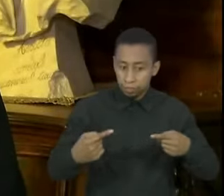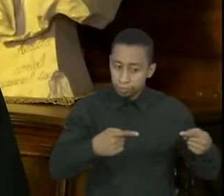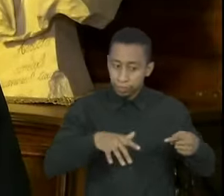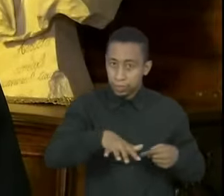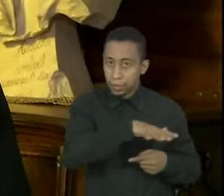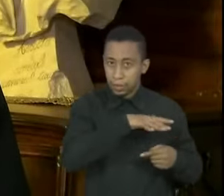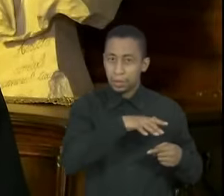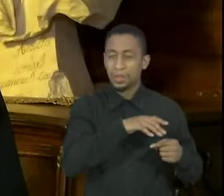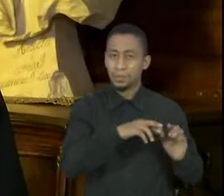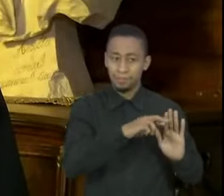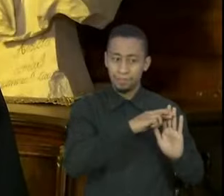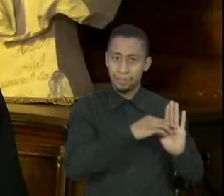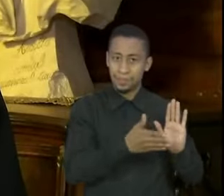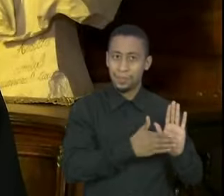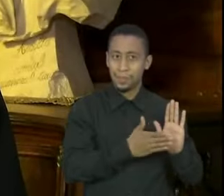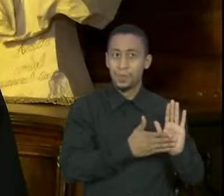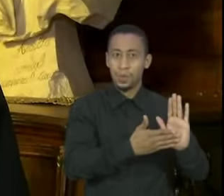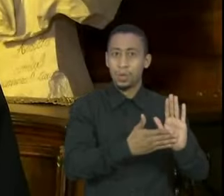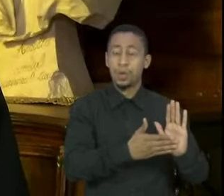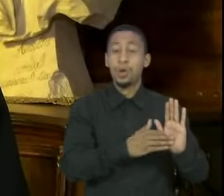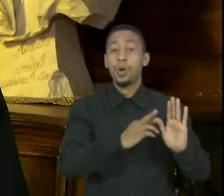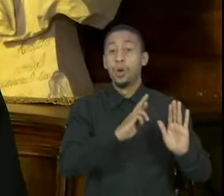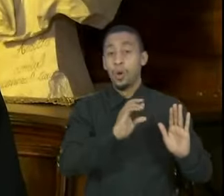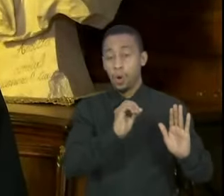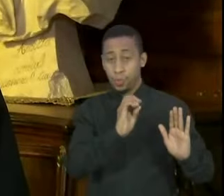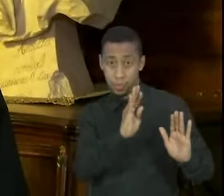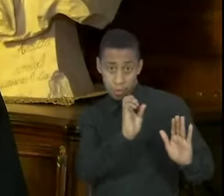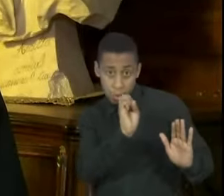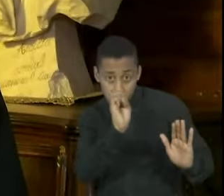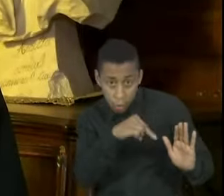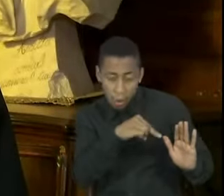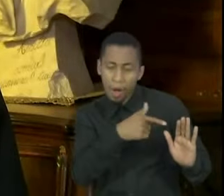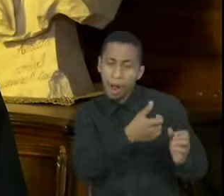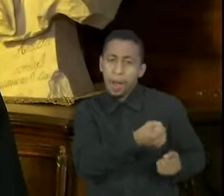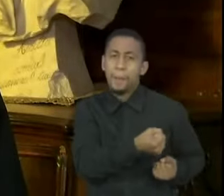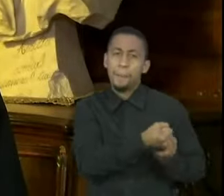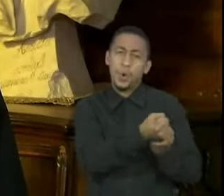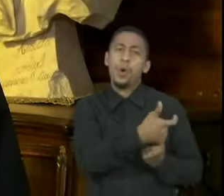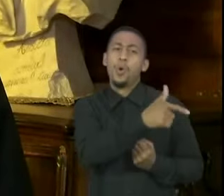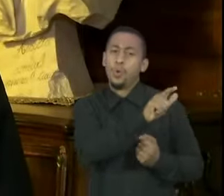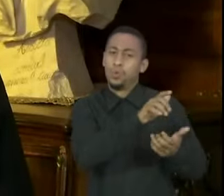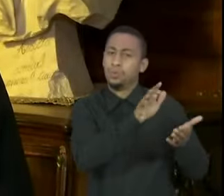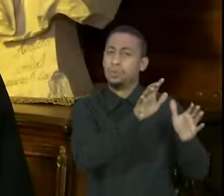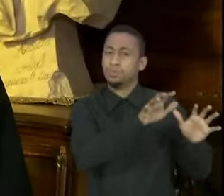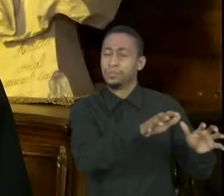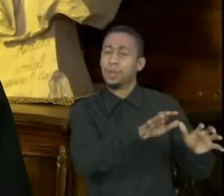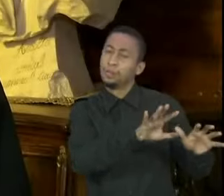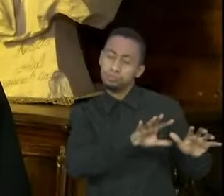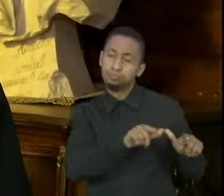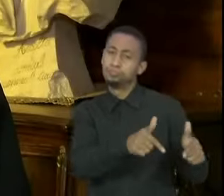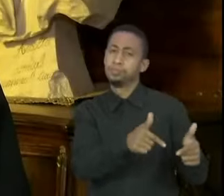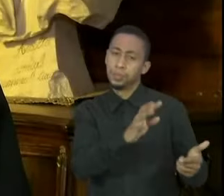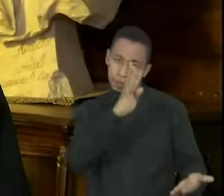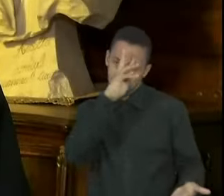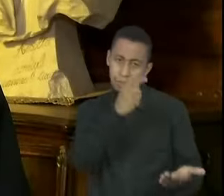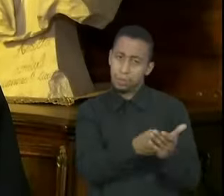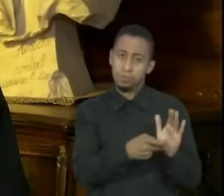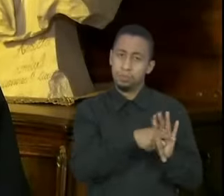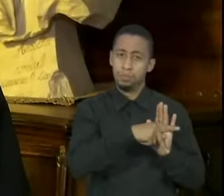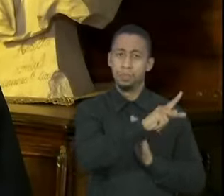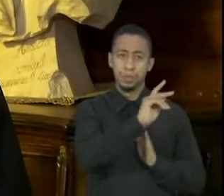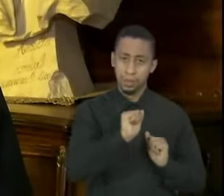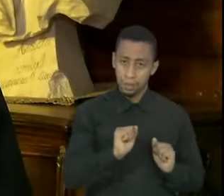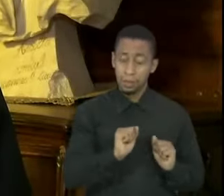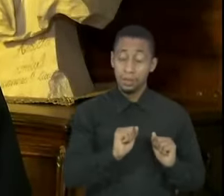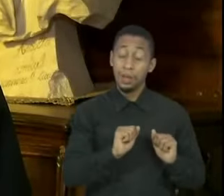Redentorista a congregação dos redentoristas tomou posição e e o fato está